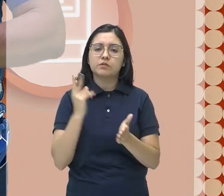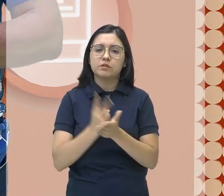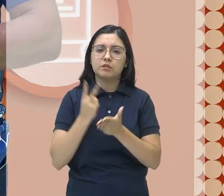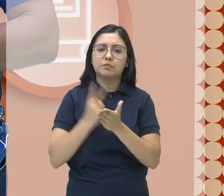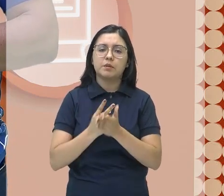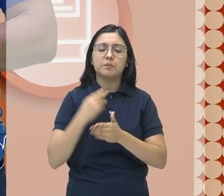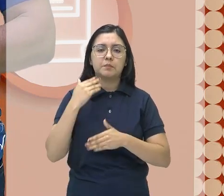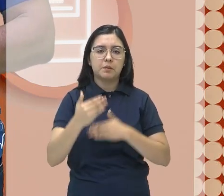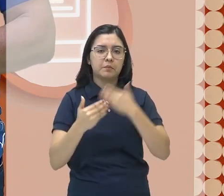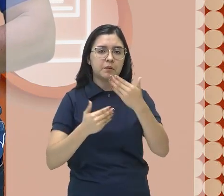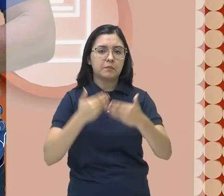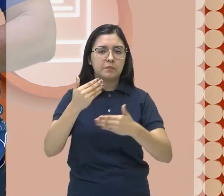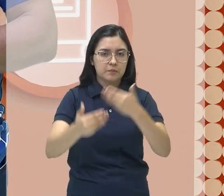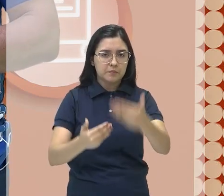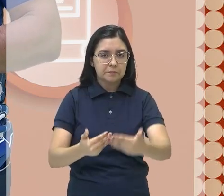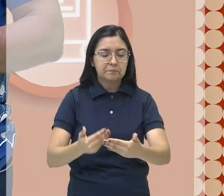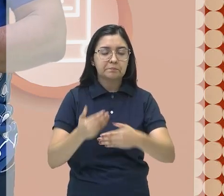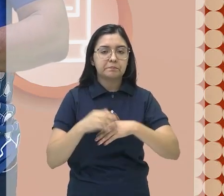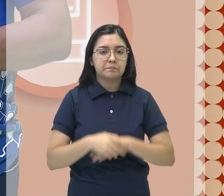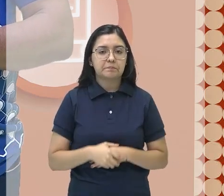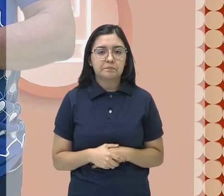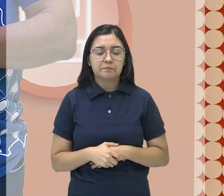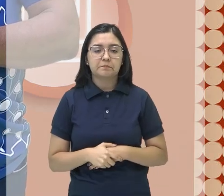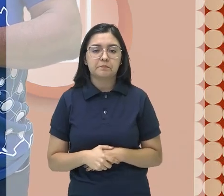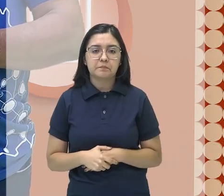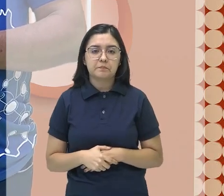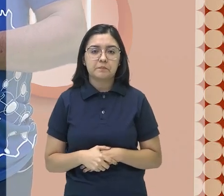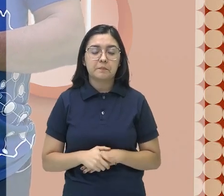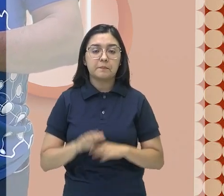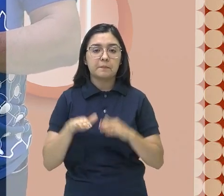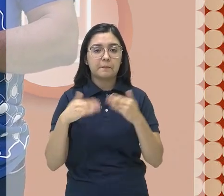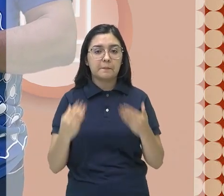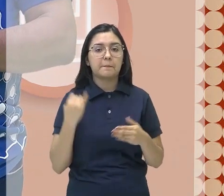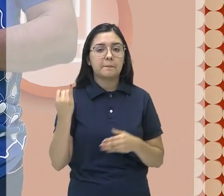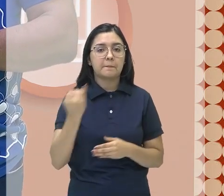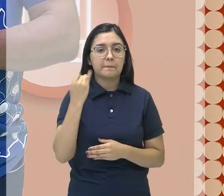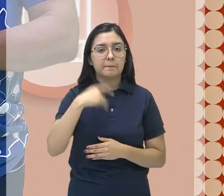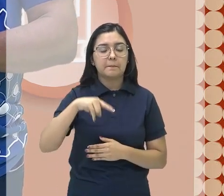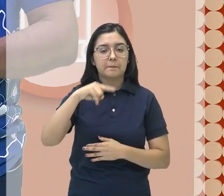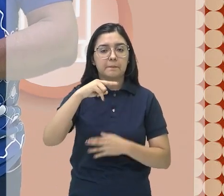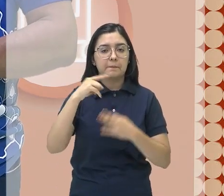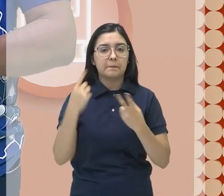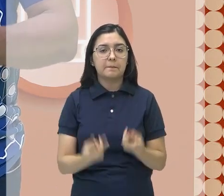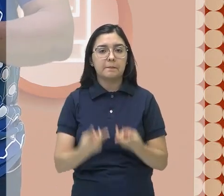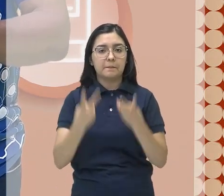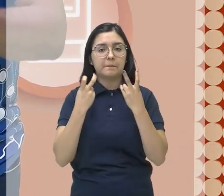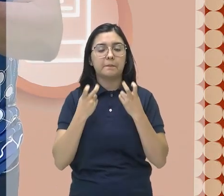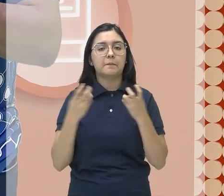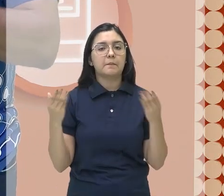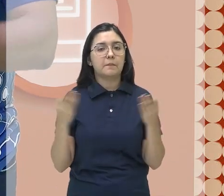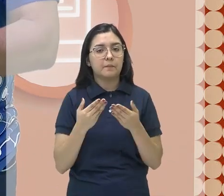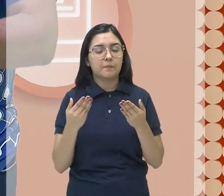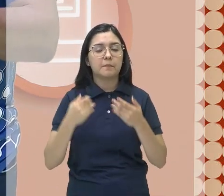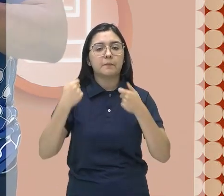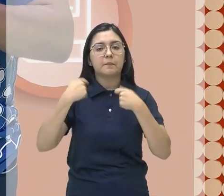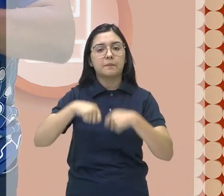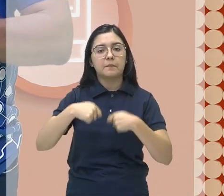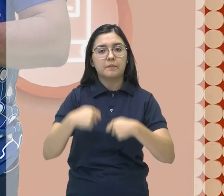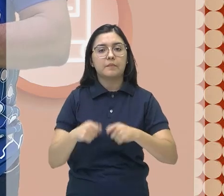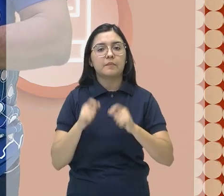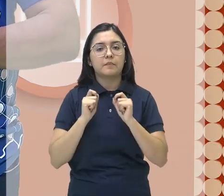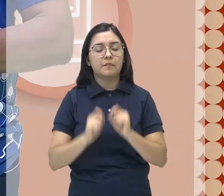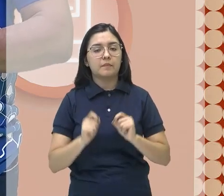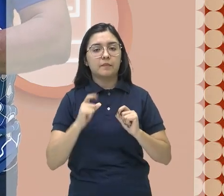mais avançando para isso. Então, é importante perceber que hoje é uma necessidade